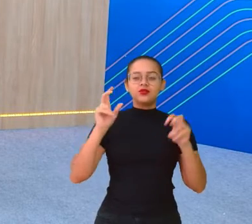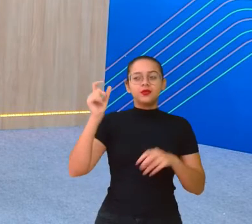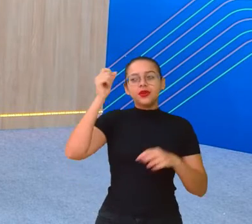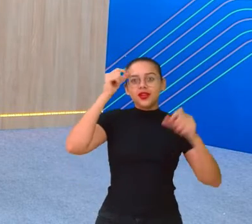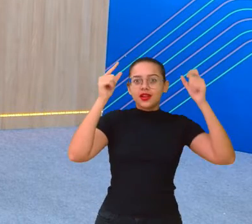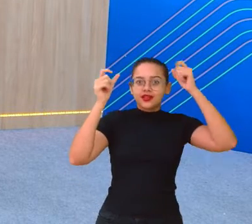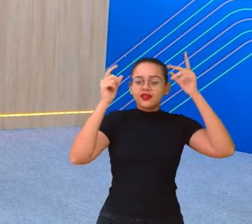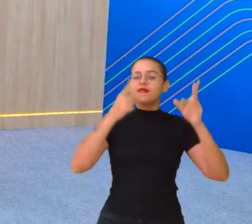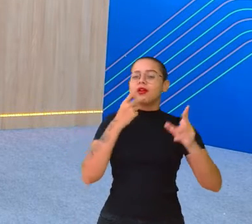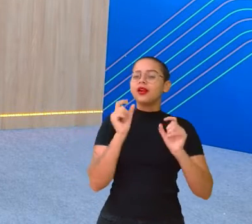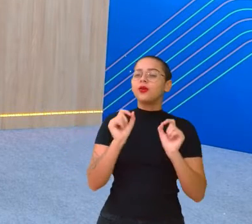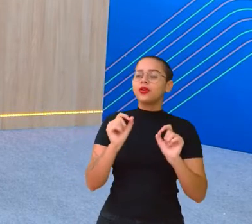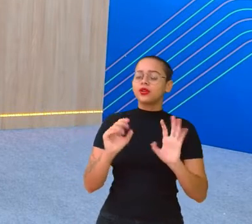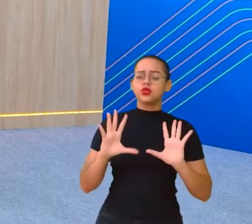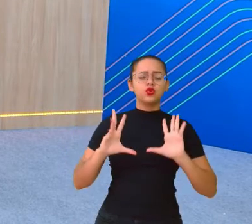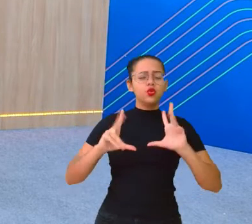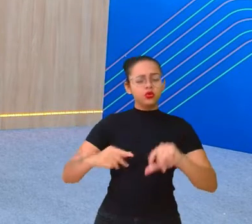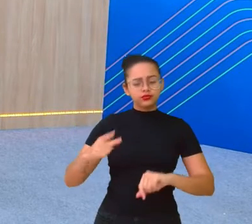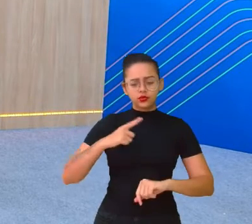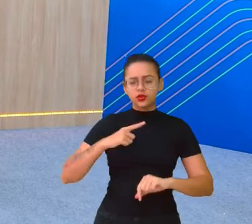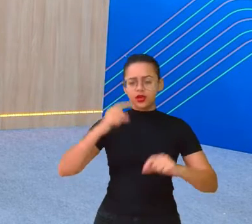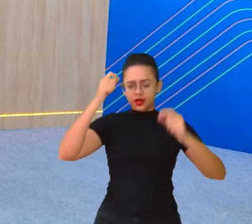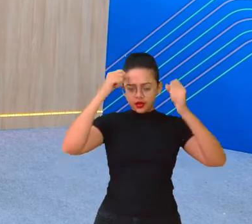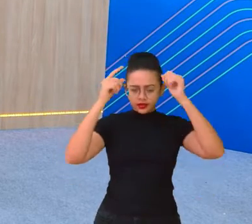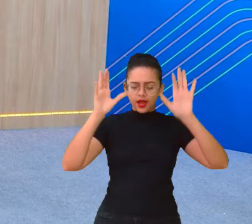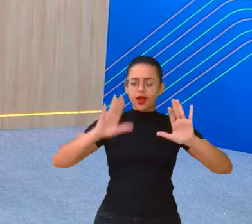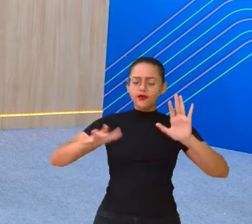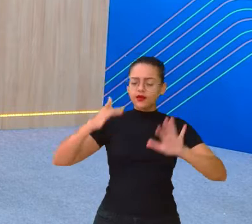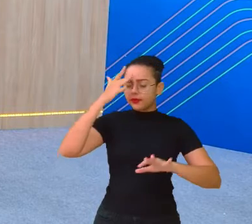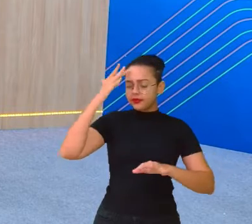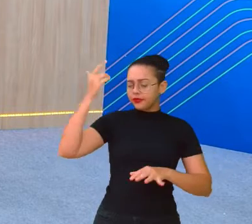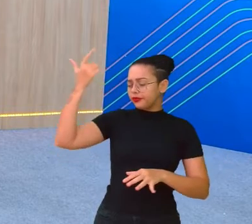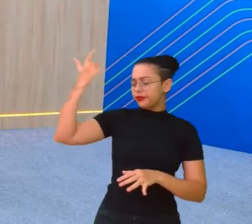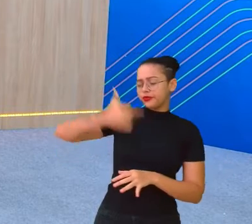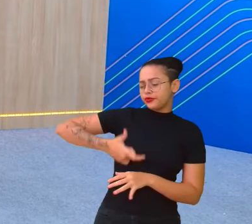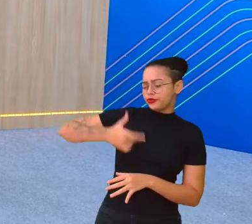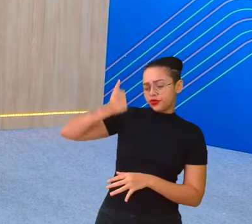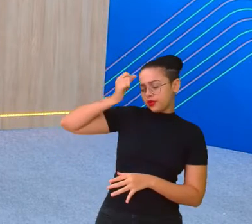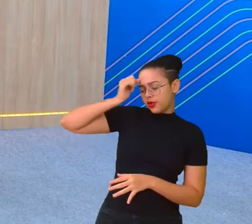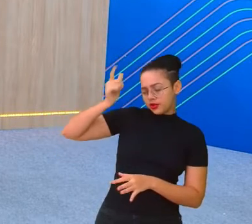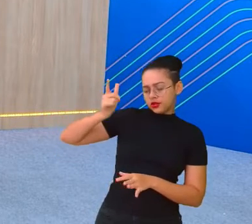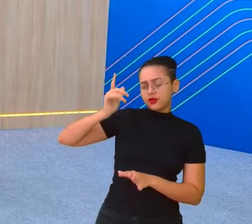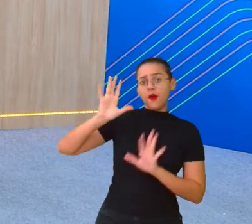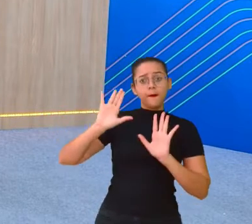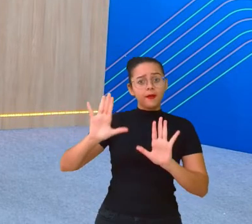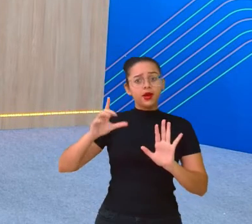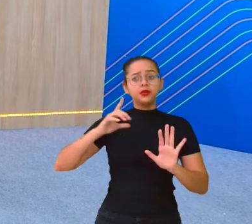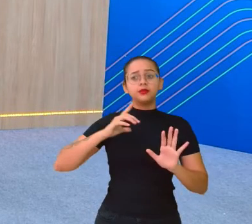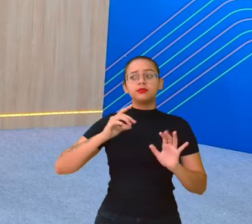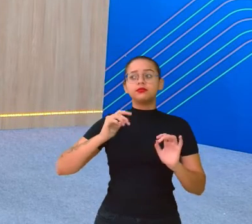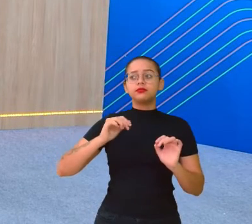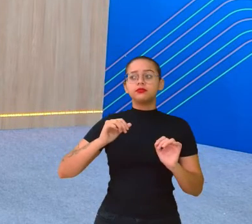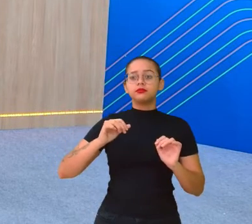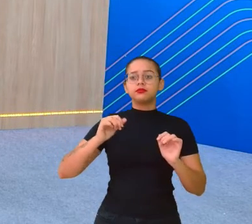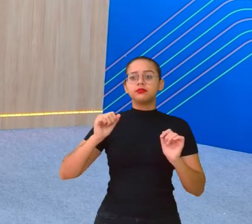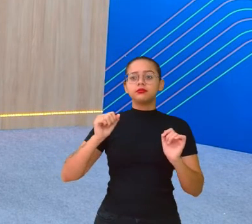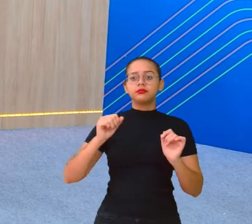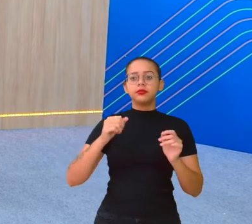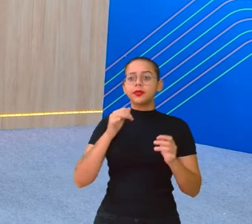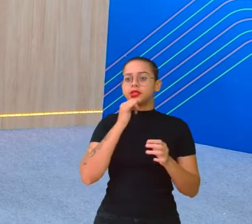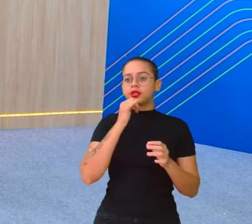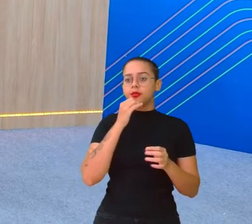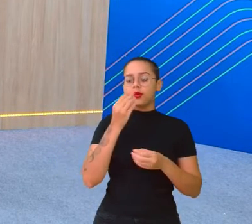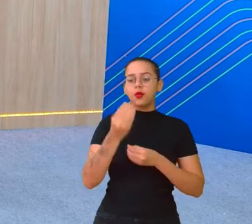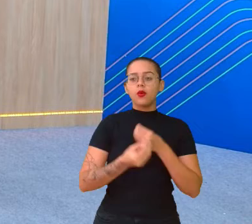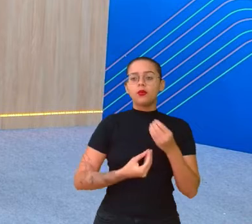dizer que sim, todos temos, tá? Tem pessoas que dizem, eu não sou criativo. A gente pode então ampliar, de perguntar, como está